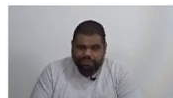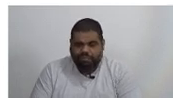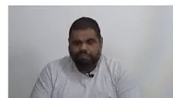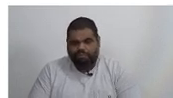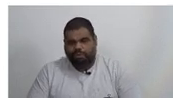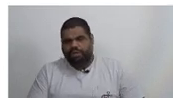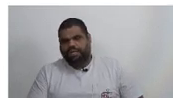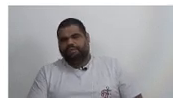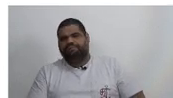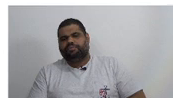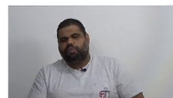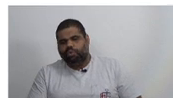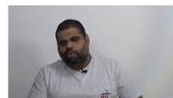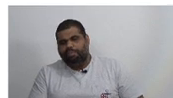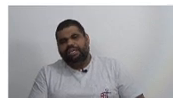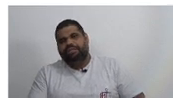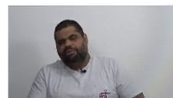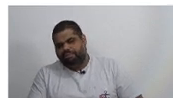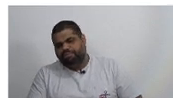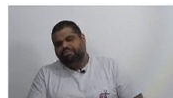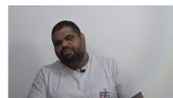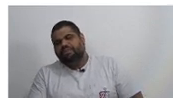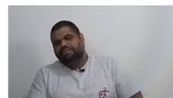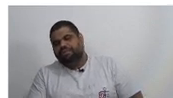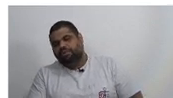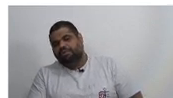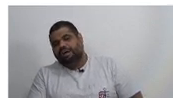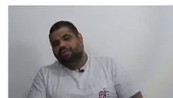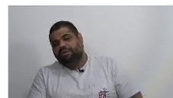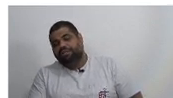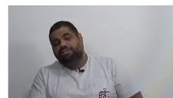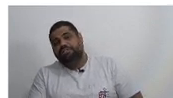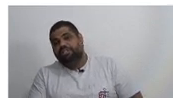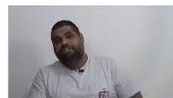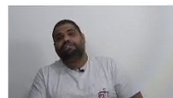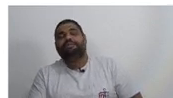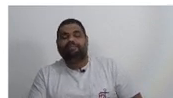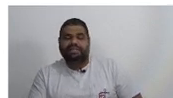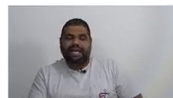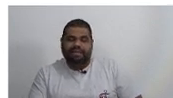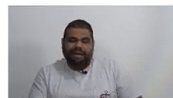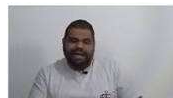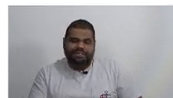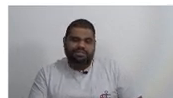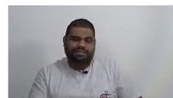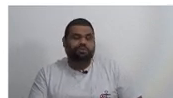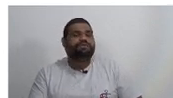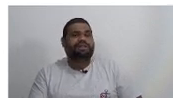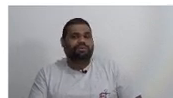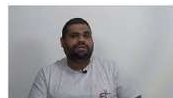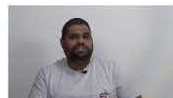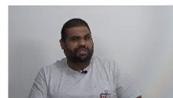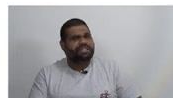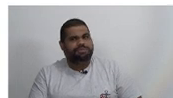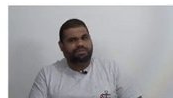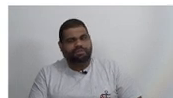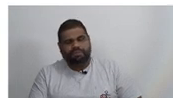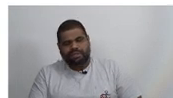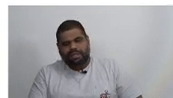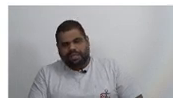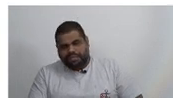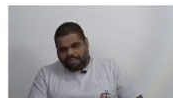A. Por quê? O domínio são os valores de x e a imagem são os valores de